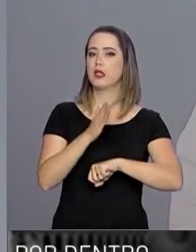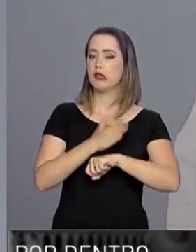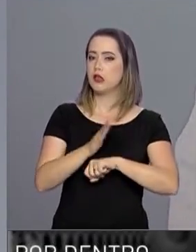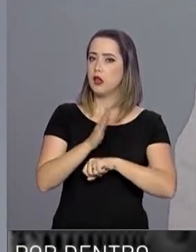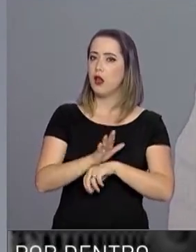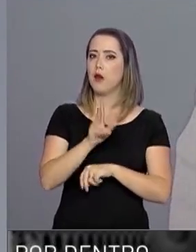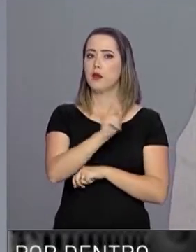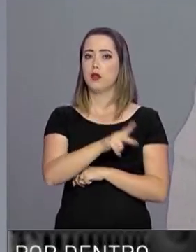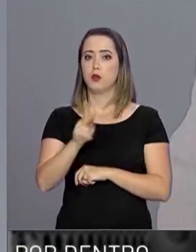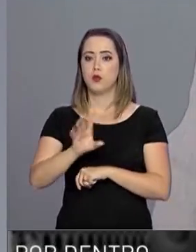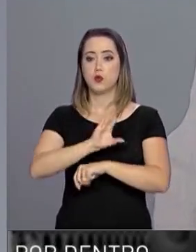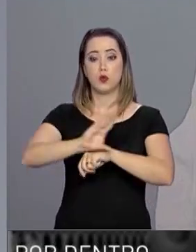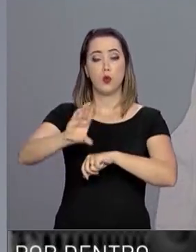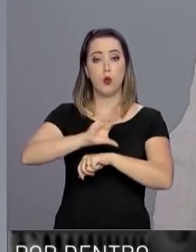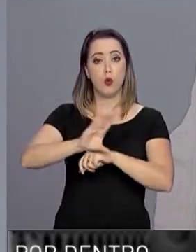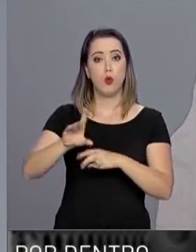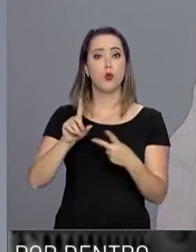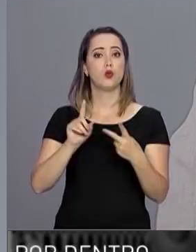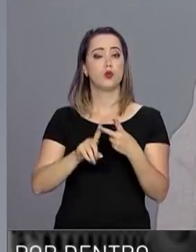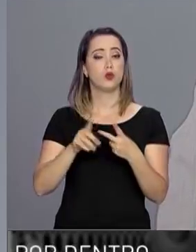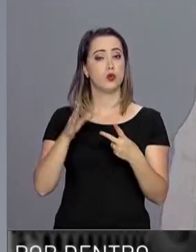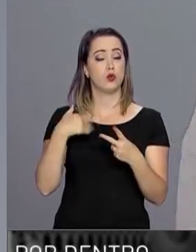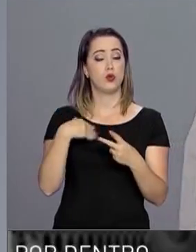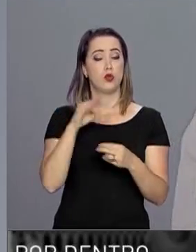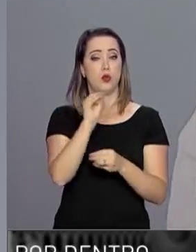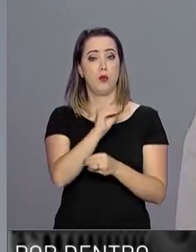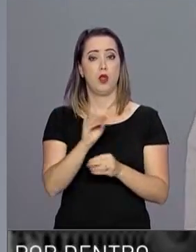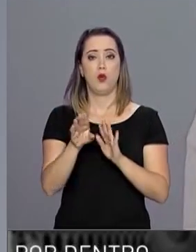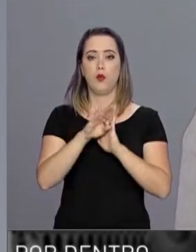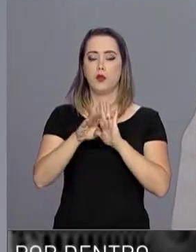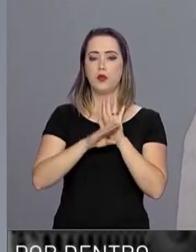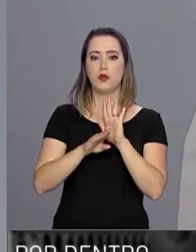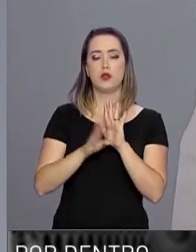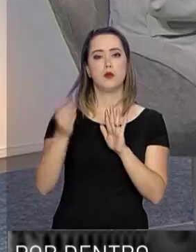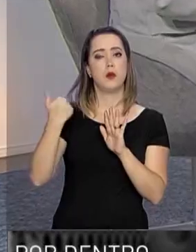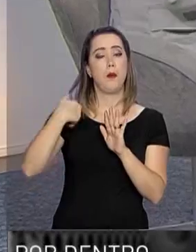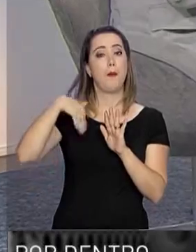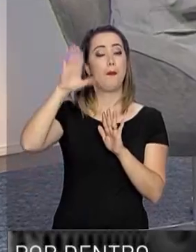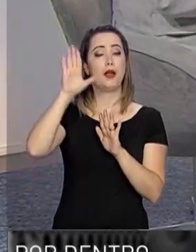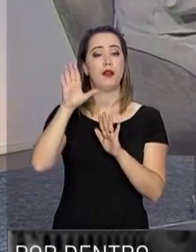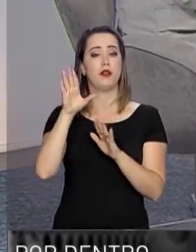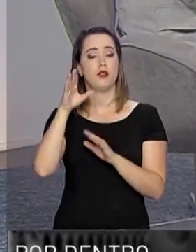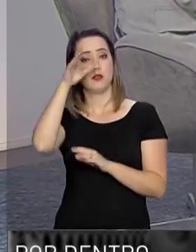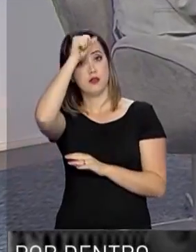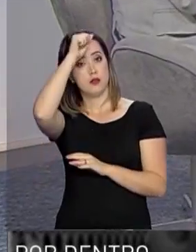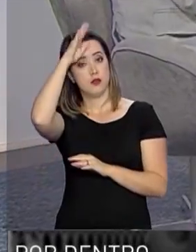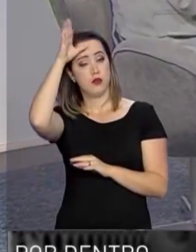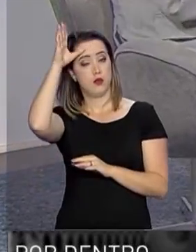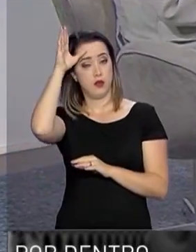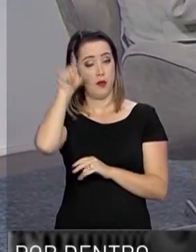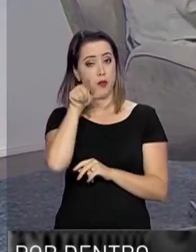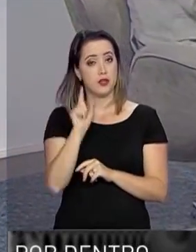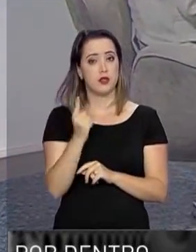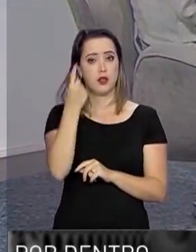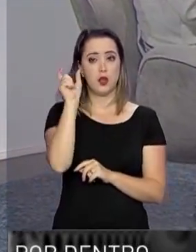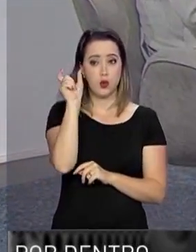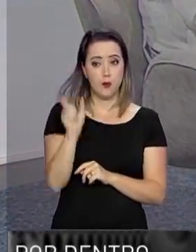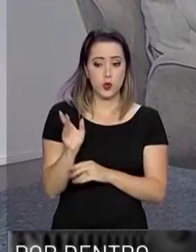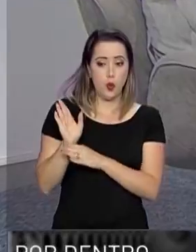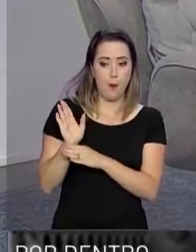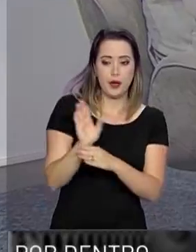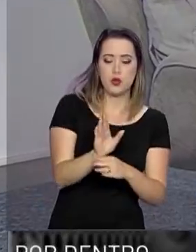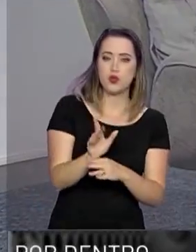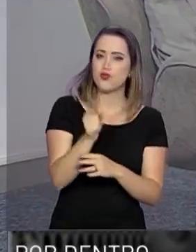esses professores também com um programa Mais Alfabetização, que traz um assistente para cada sala de aula de